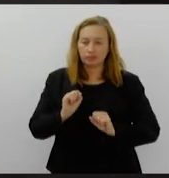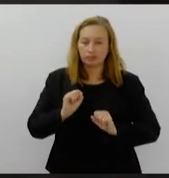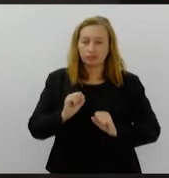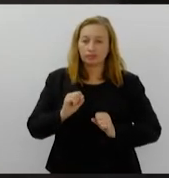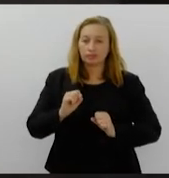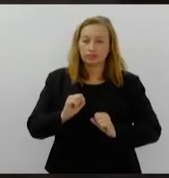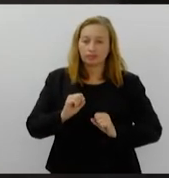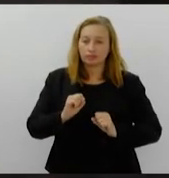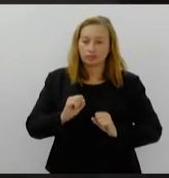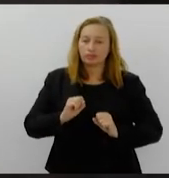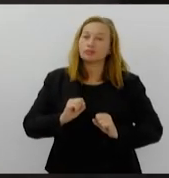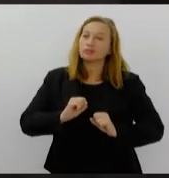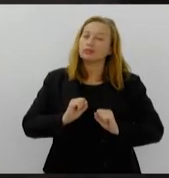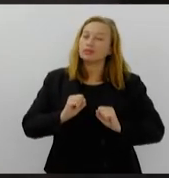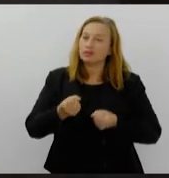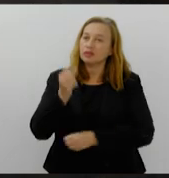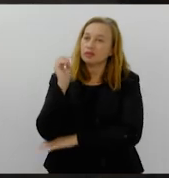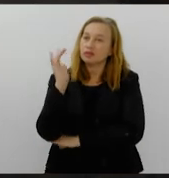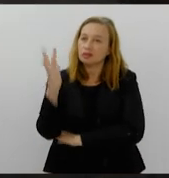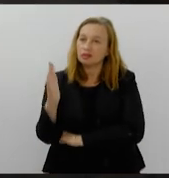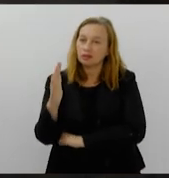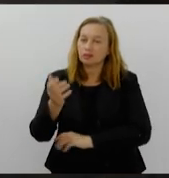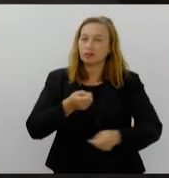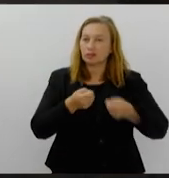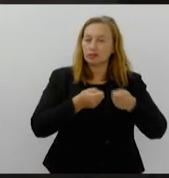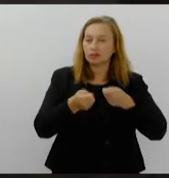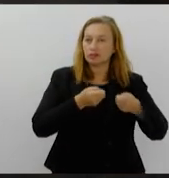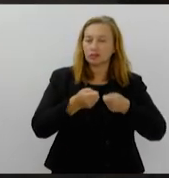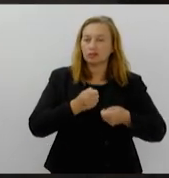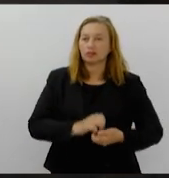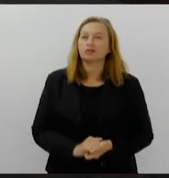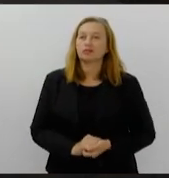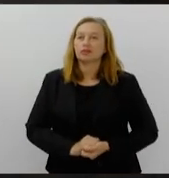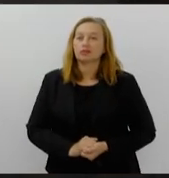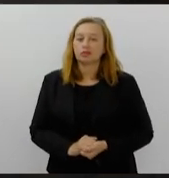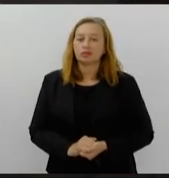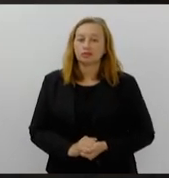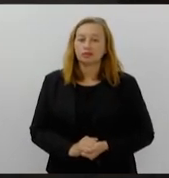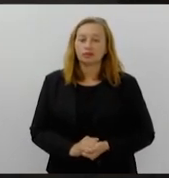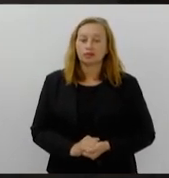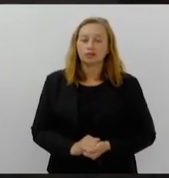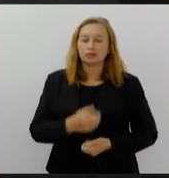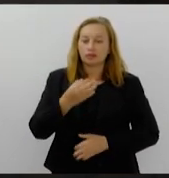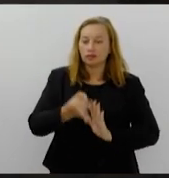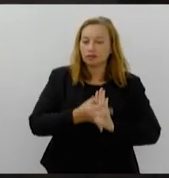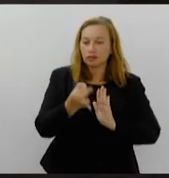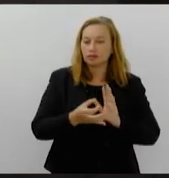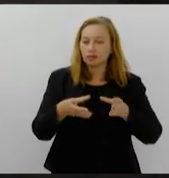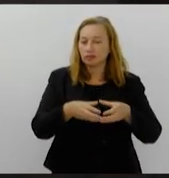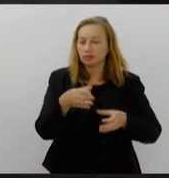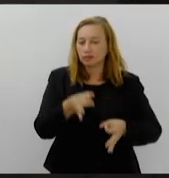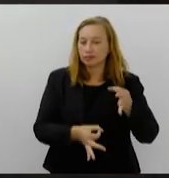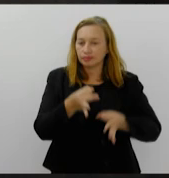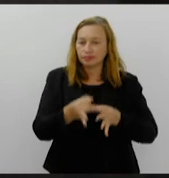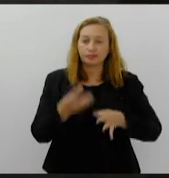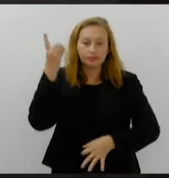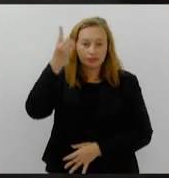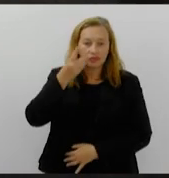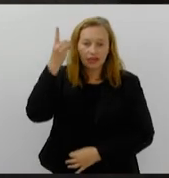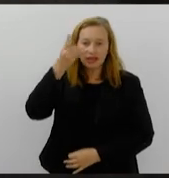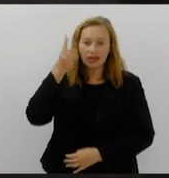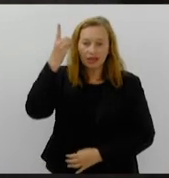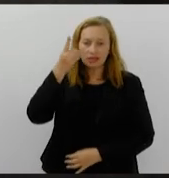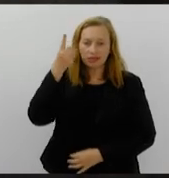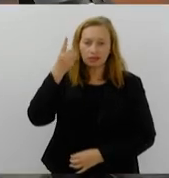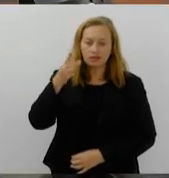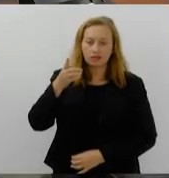Ambiente, Economia, Indústria e Comércio, Orçamentos, Finanças, Fiscalização Financeira e Controle. Para emitir parecer pela Comissão de Constituição e Justiça, deputado Luiz Paulo.